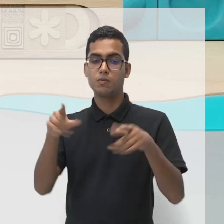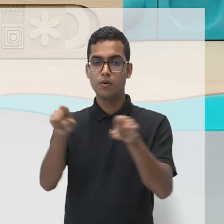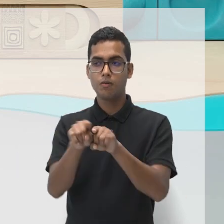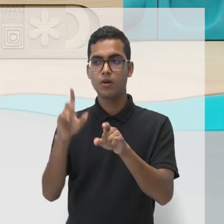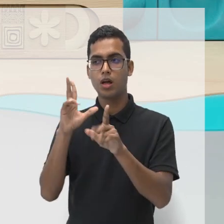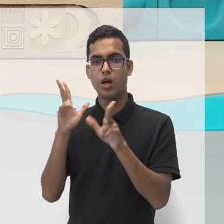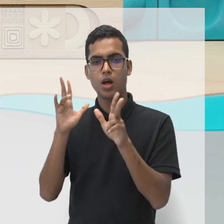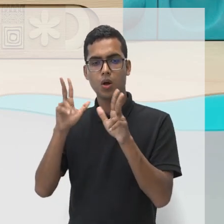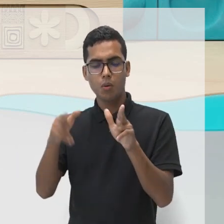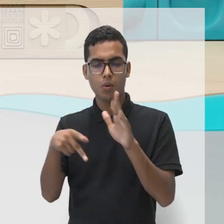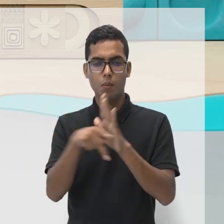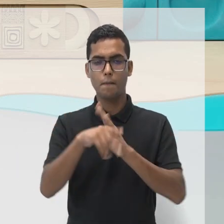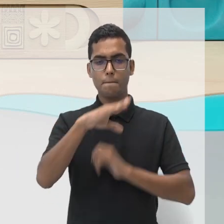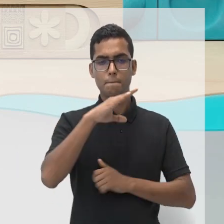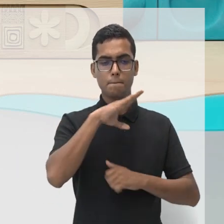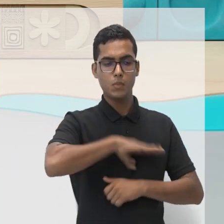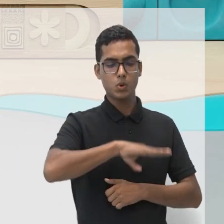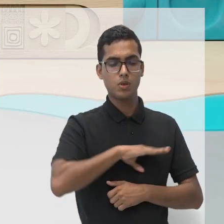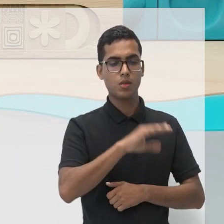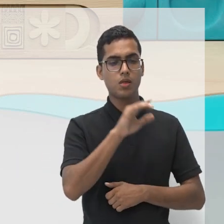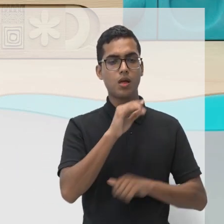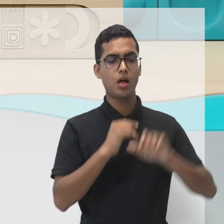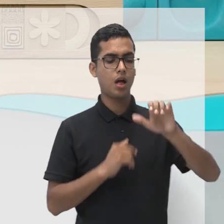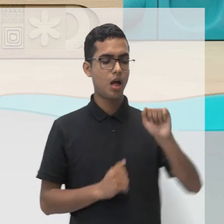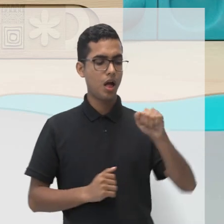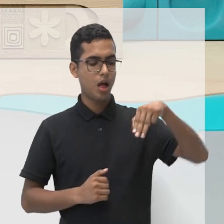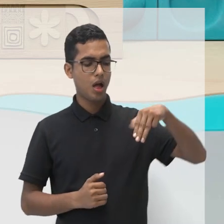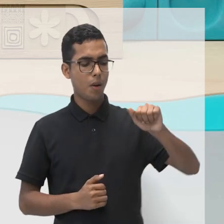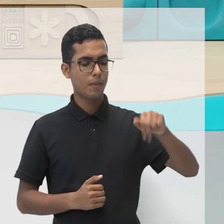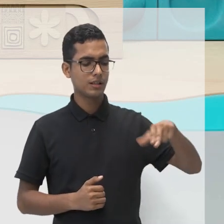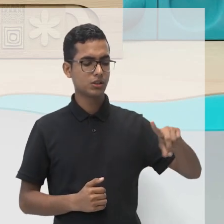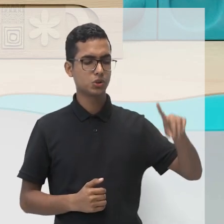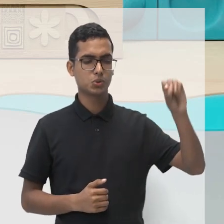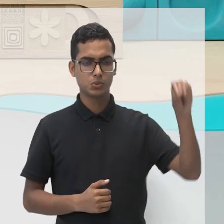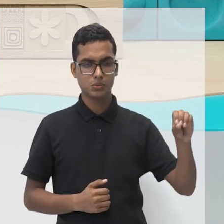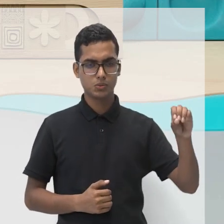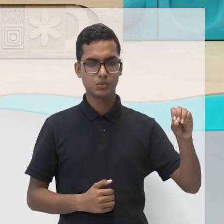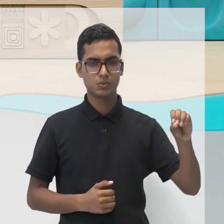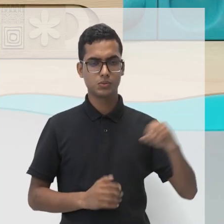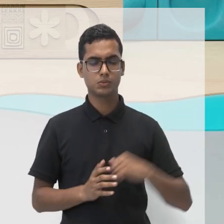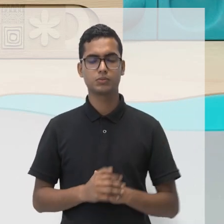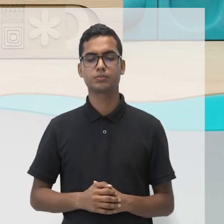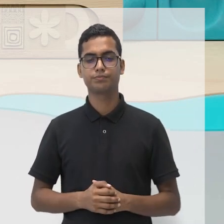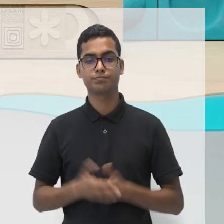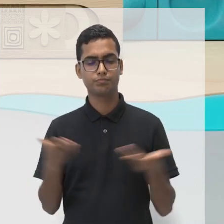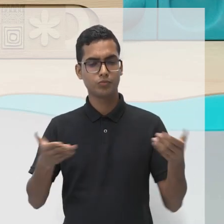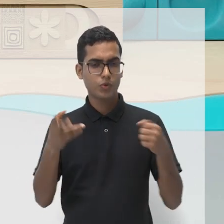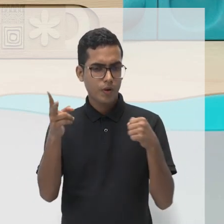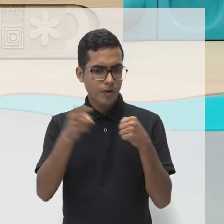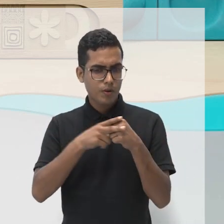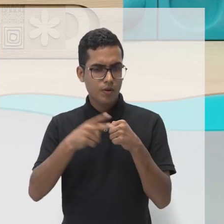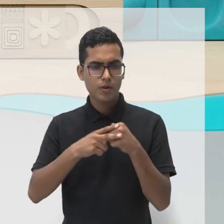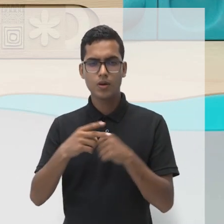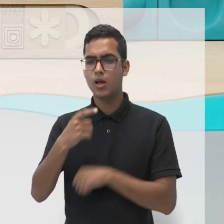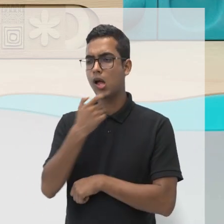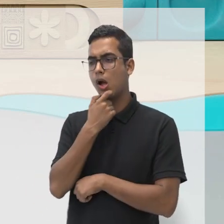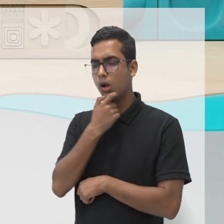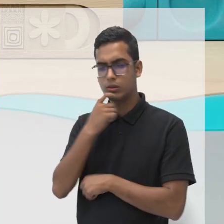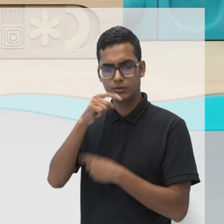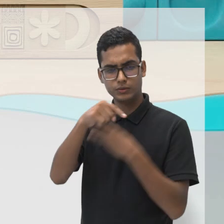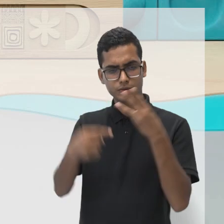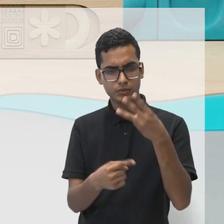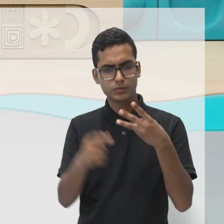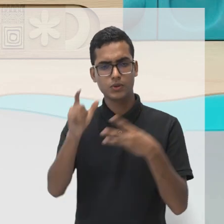ficar amando na língua portuguesa. Loving, amando na língua portuguesa. Só que quando esse verbo da língua